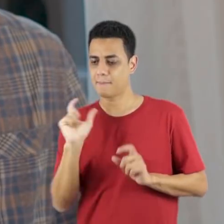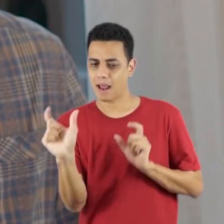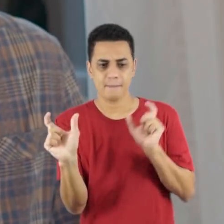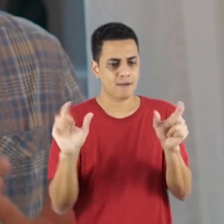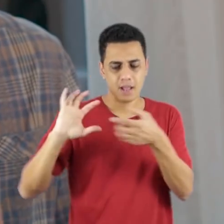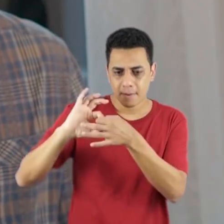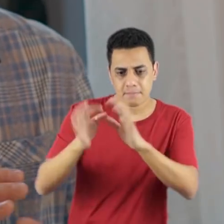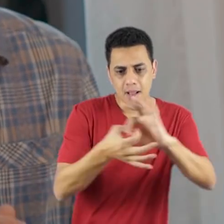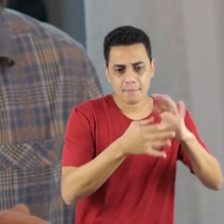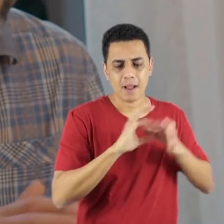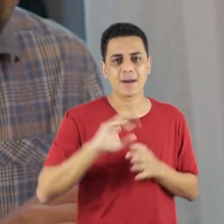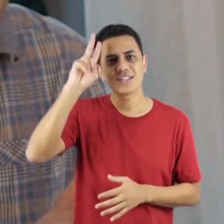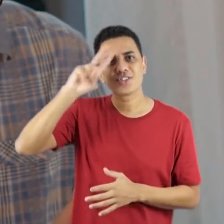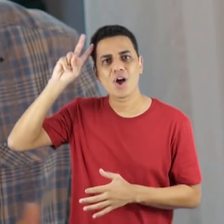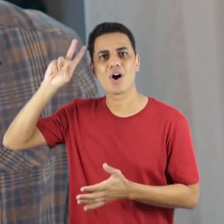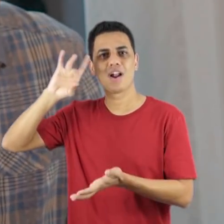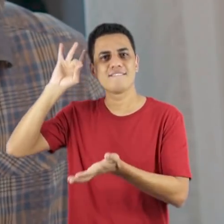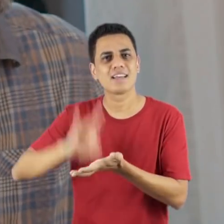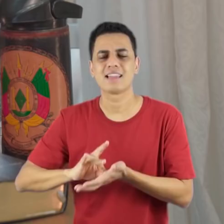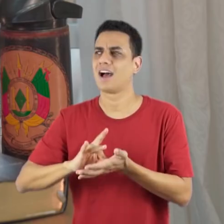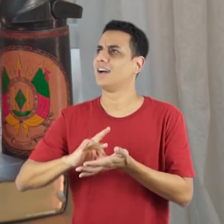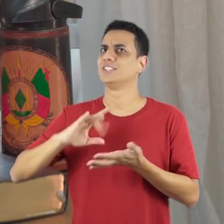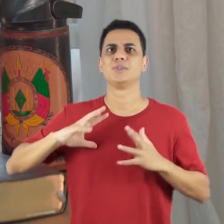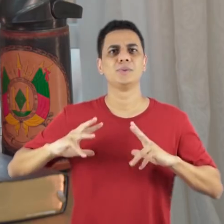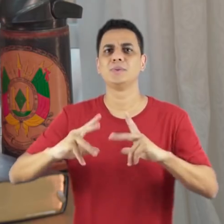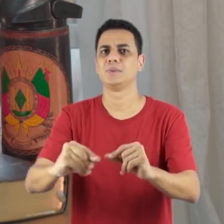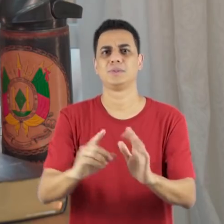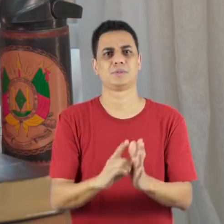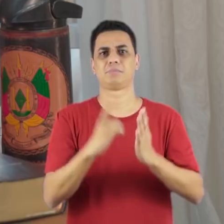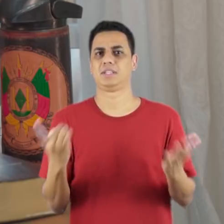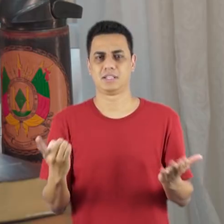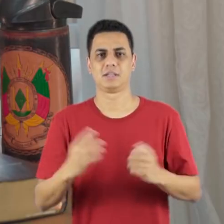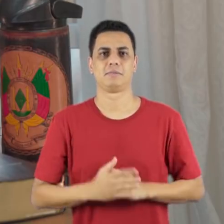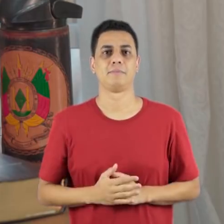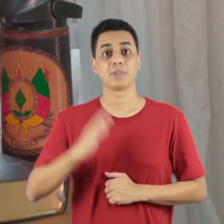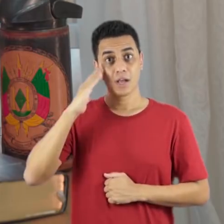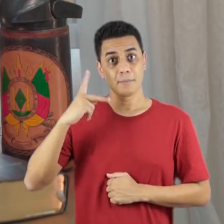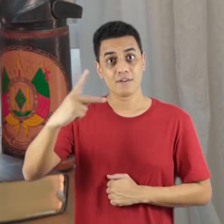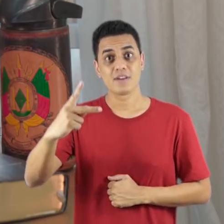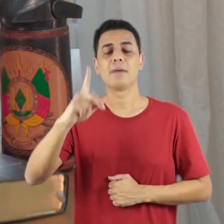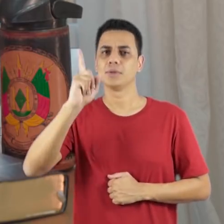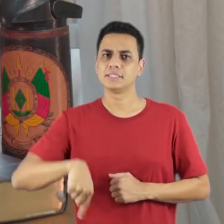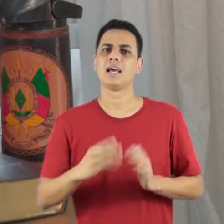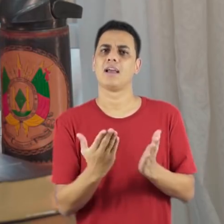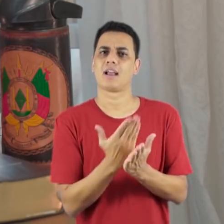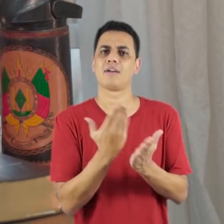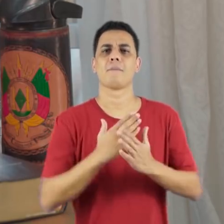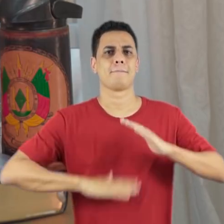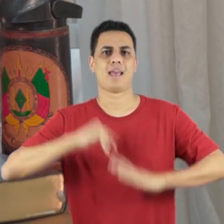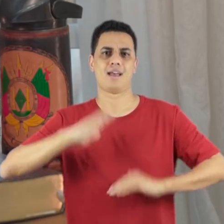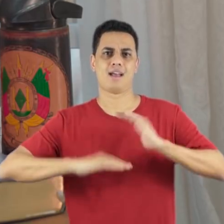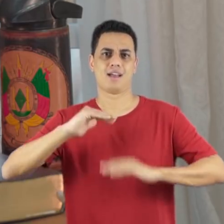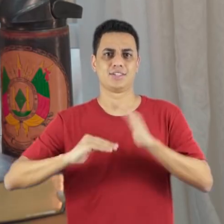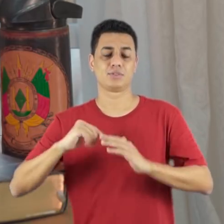de Deus. Sua história e verdade estão por toda a Bíblia. E como Provérbios é um livro prático e nós queremos ser sábios todos os dias,